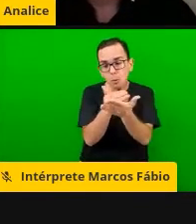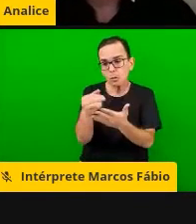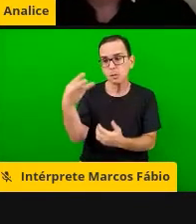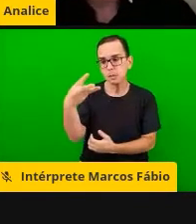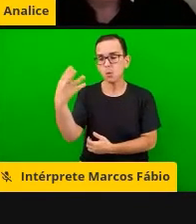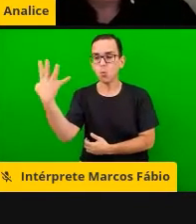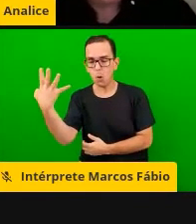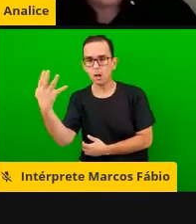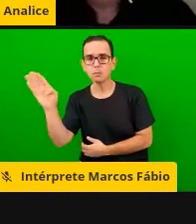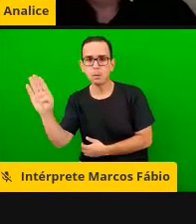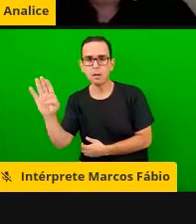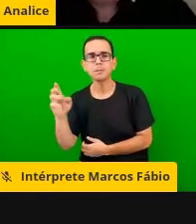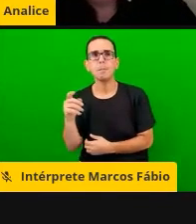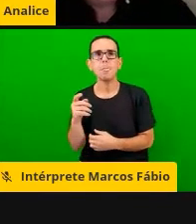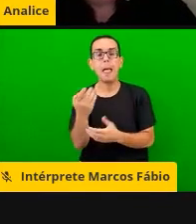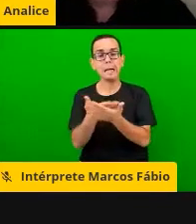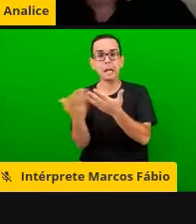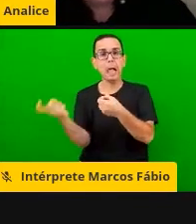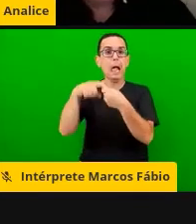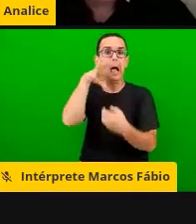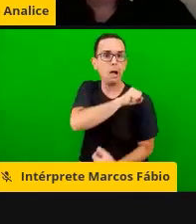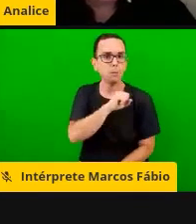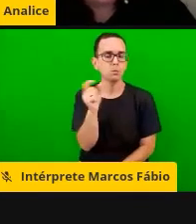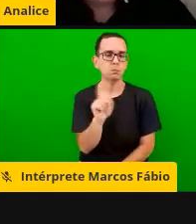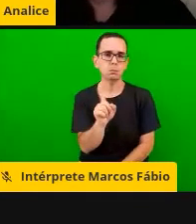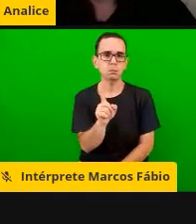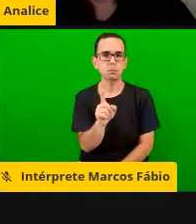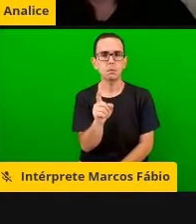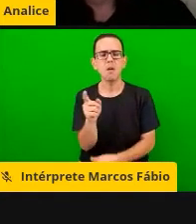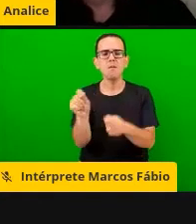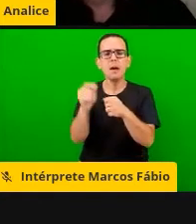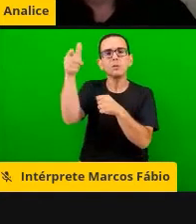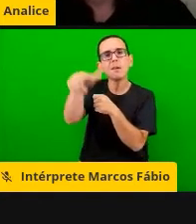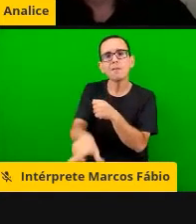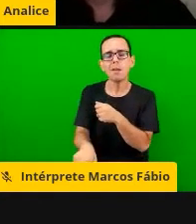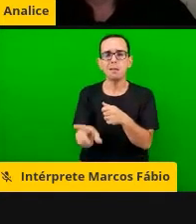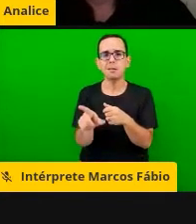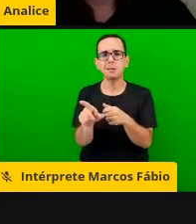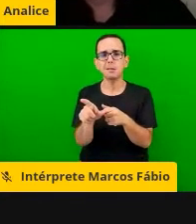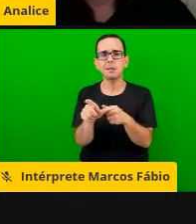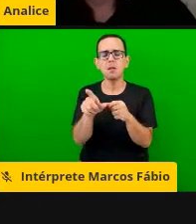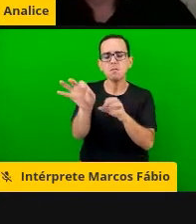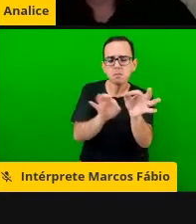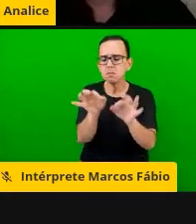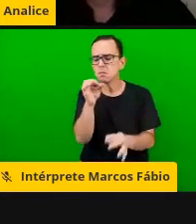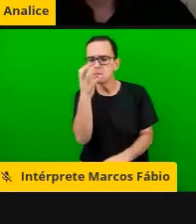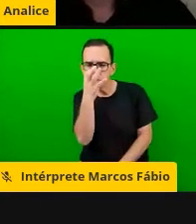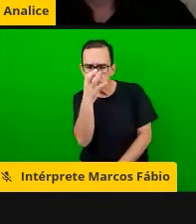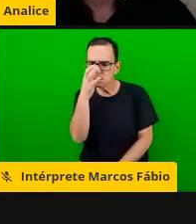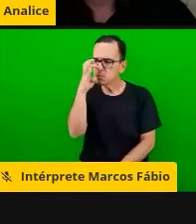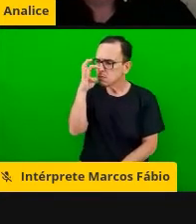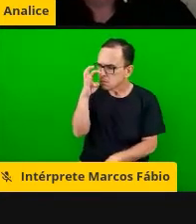sabe que as aulas não retornam tão rápido, então reorganiza, né? Se estrutura novamente, olha qual dessas habilidades elas são